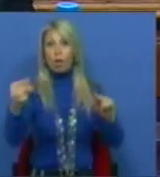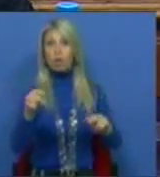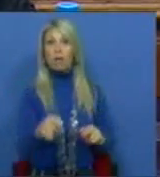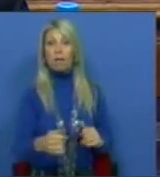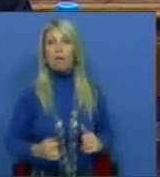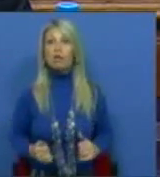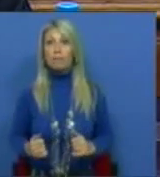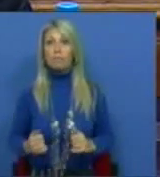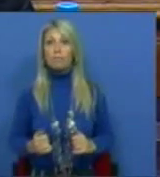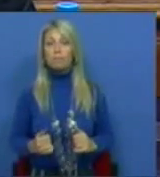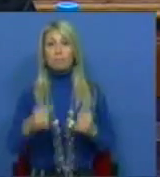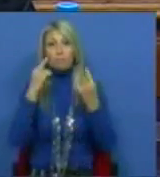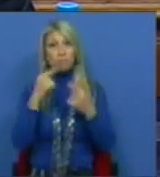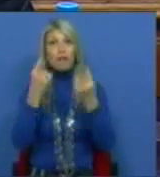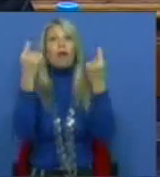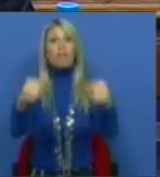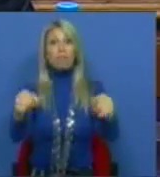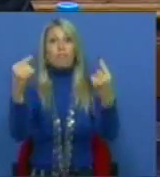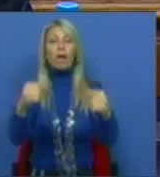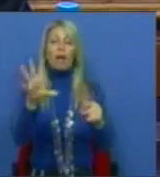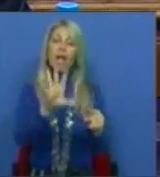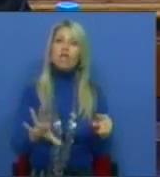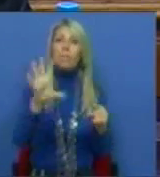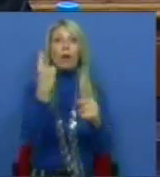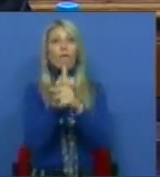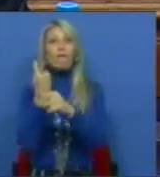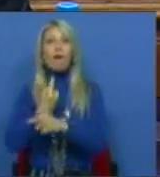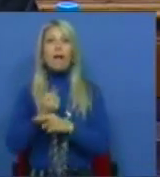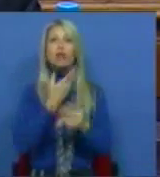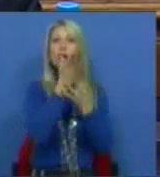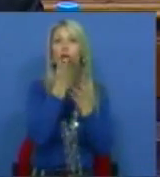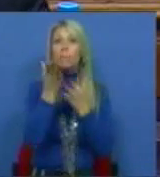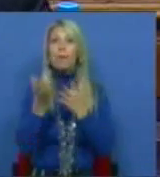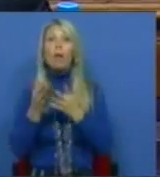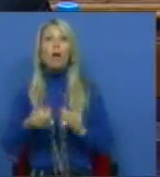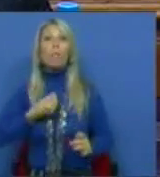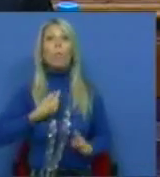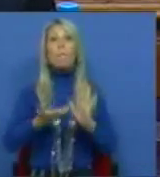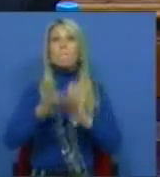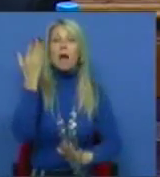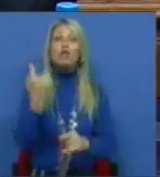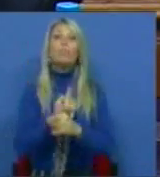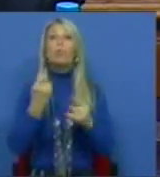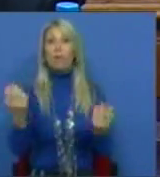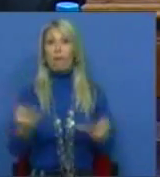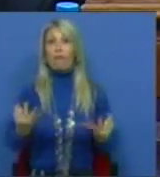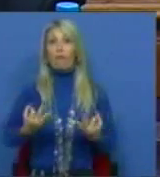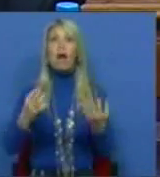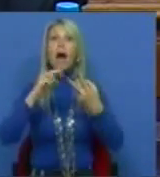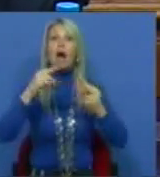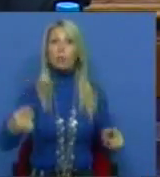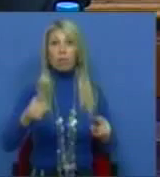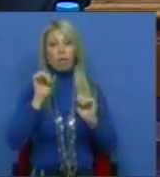autarquias configura, tem um aspecto, ou vários aspectos mais preocupantes, porque de facto as autarquias são